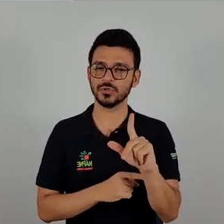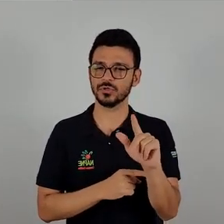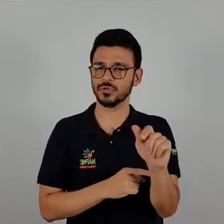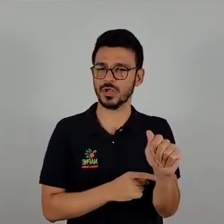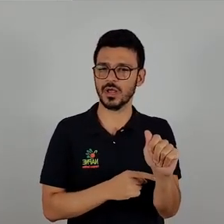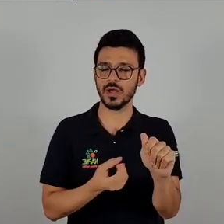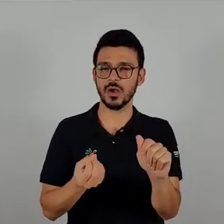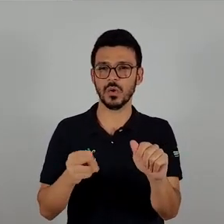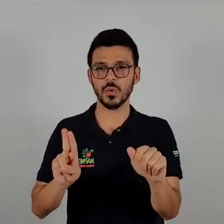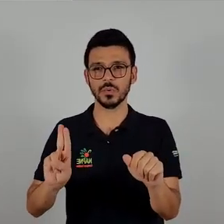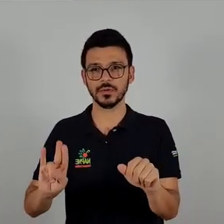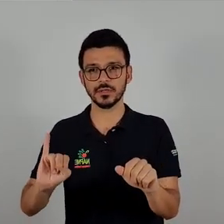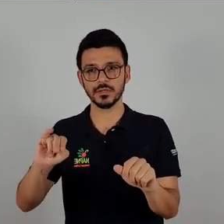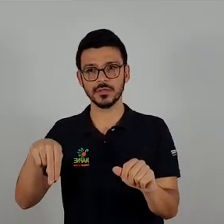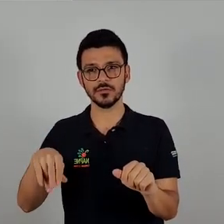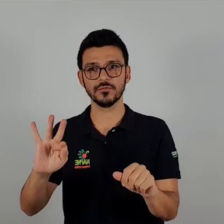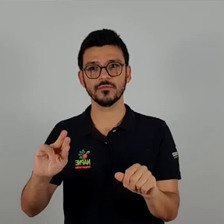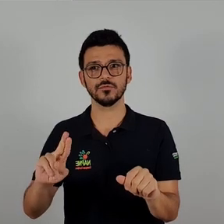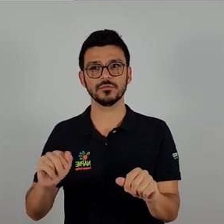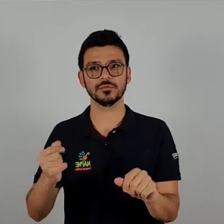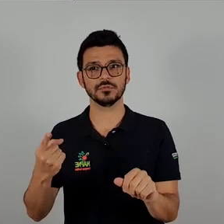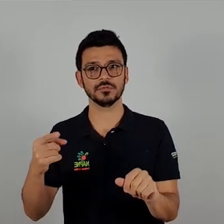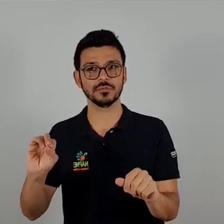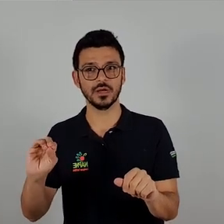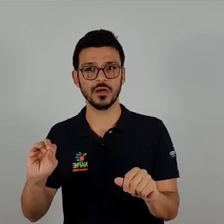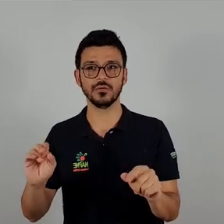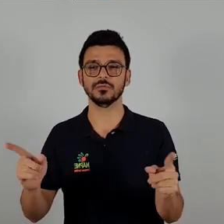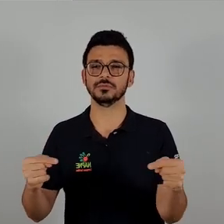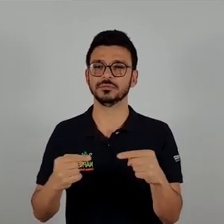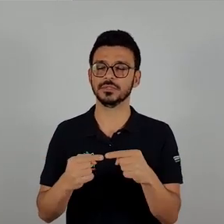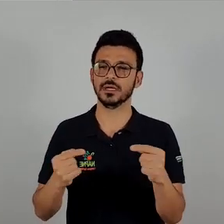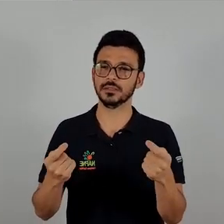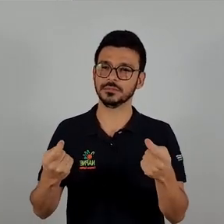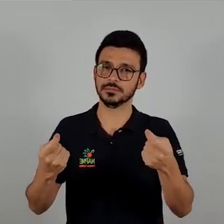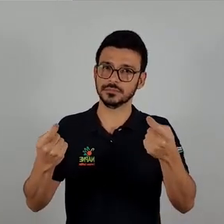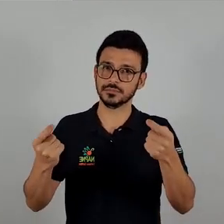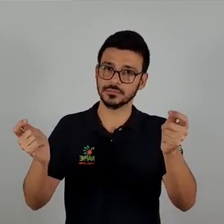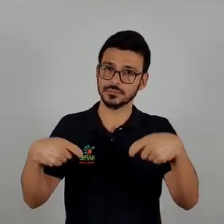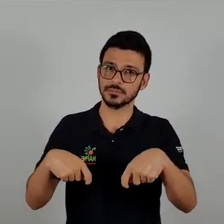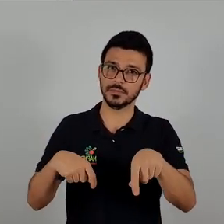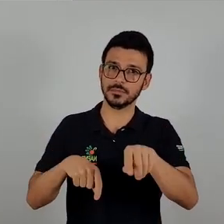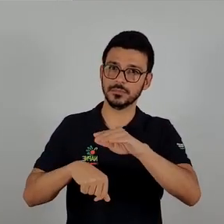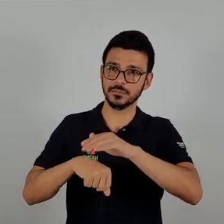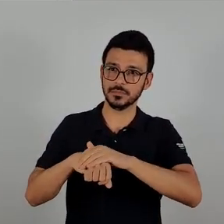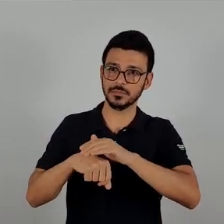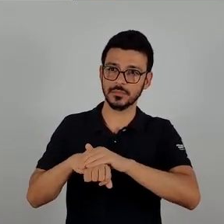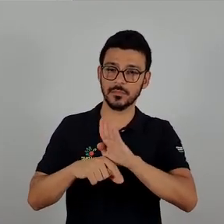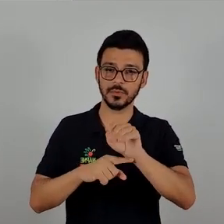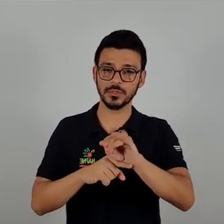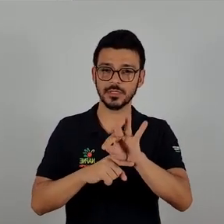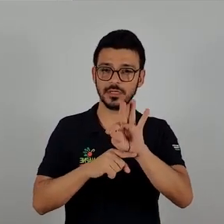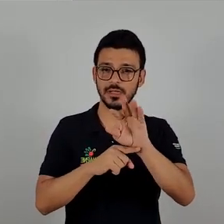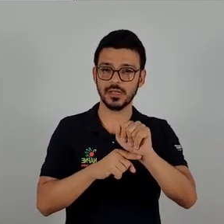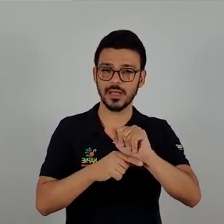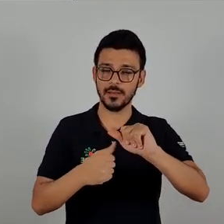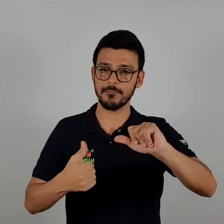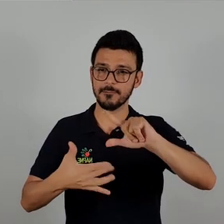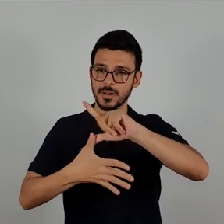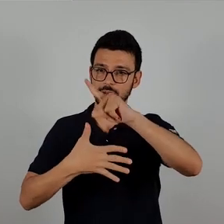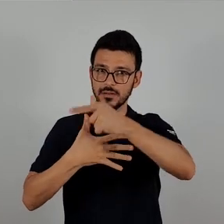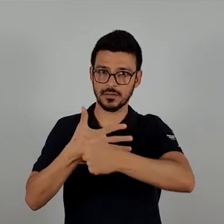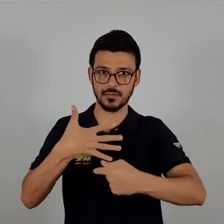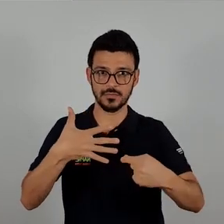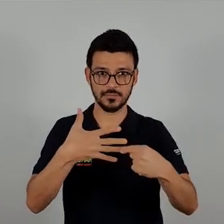falo na fitoterapia chinesa, eu estou detalhando um agrupado de substâncias, às vezes pode ser uma só, duas, três,